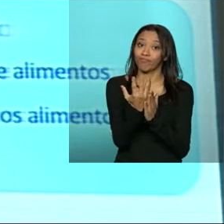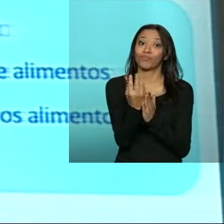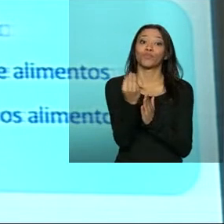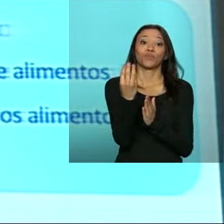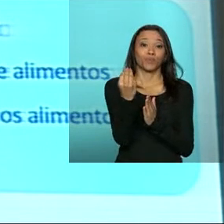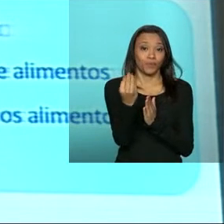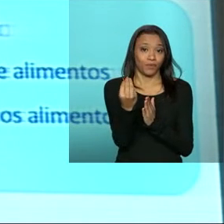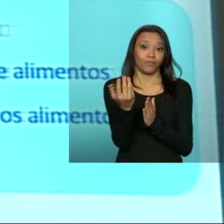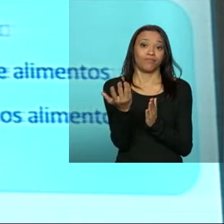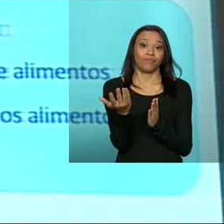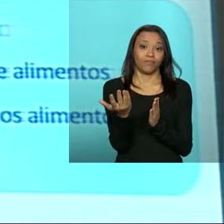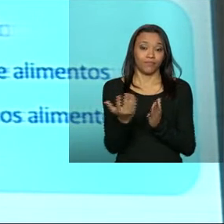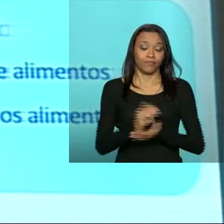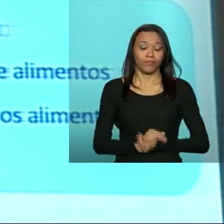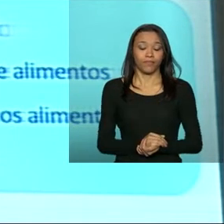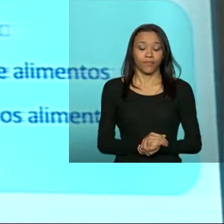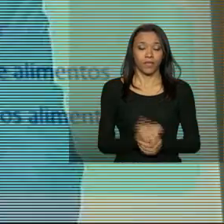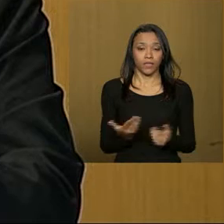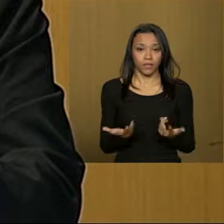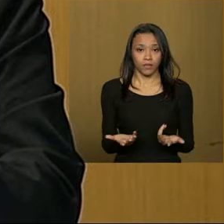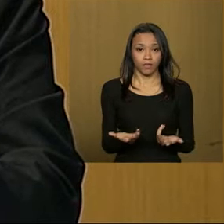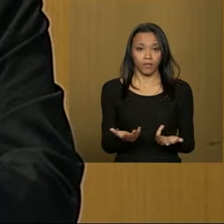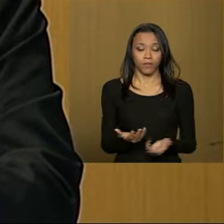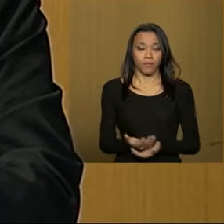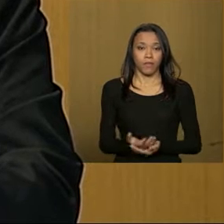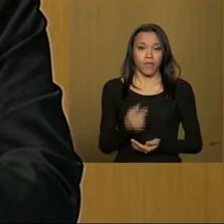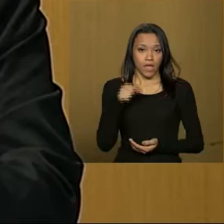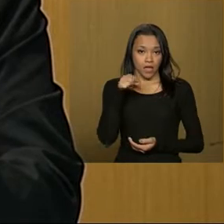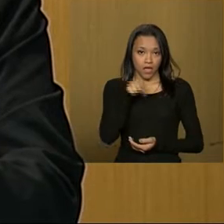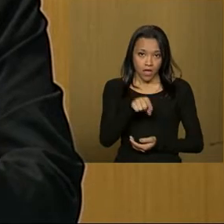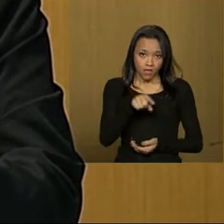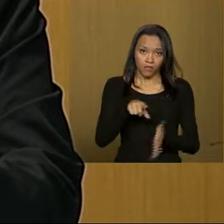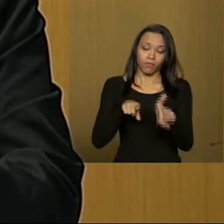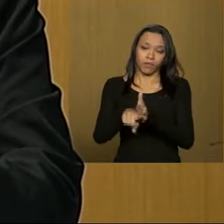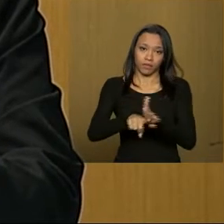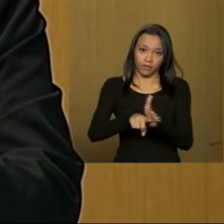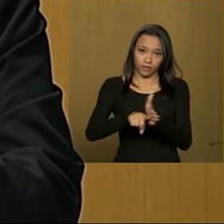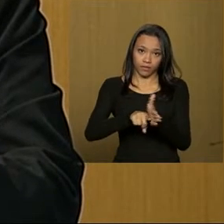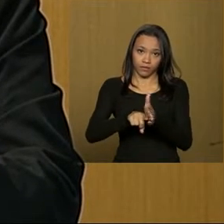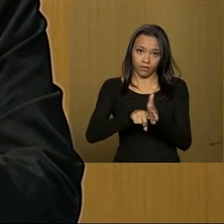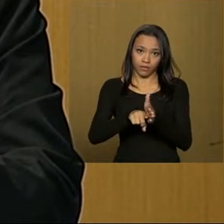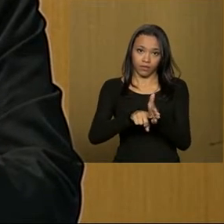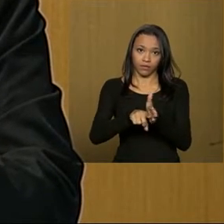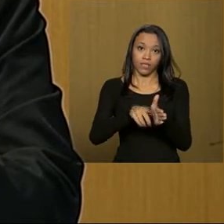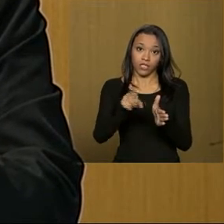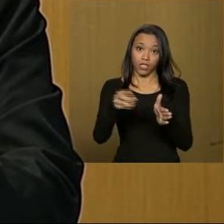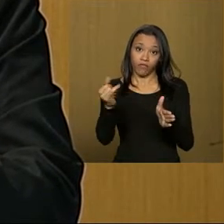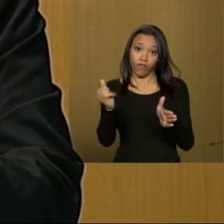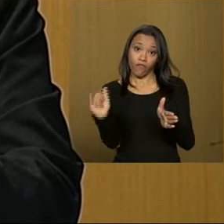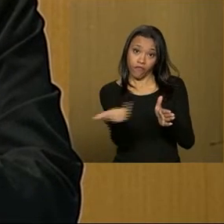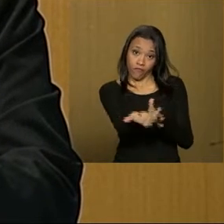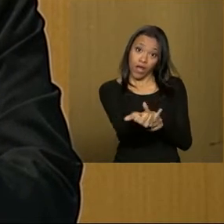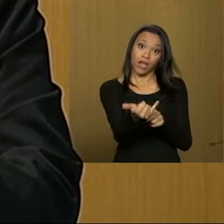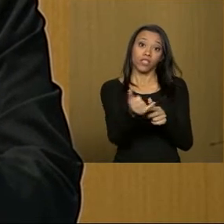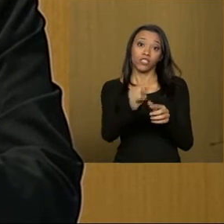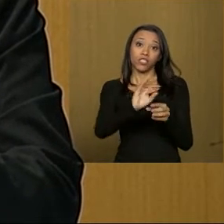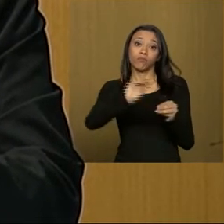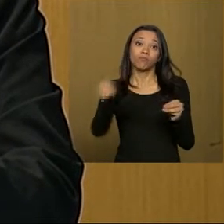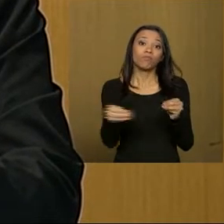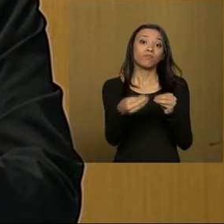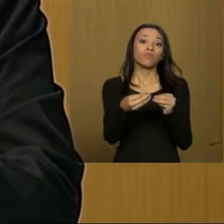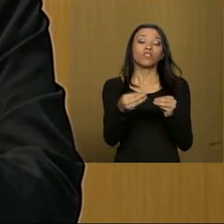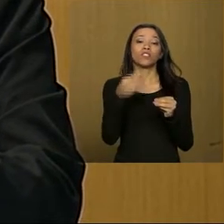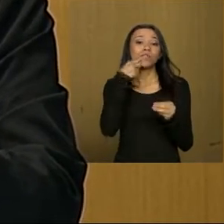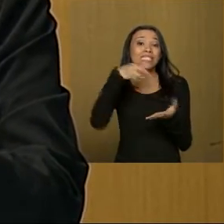estar consumindo. E essas fontes, então, de adição de sódio podem estar tanto